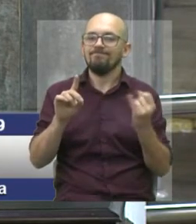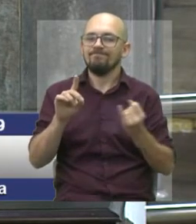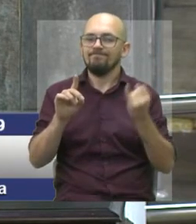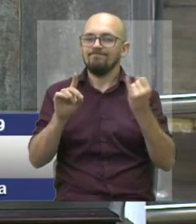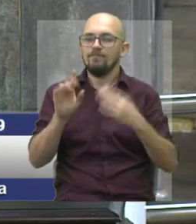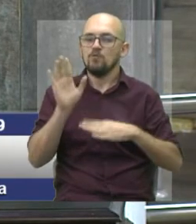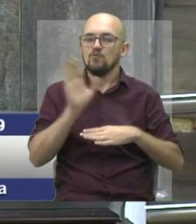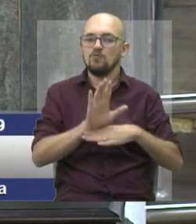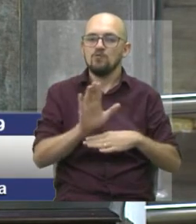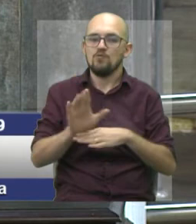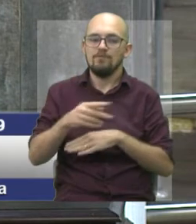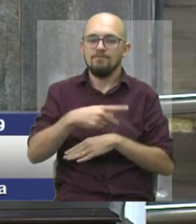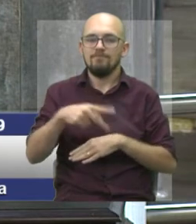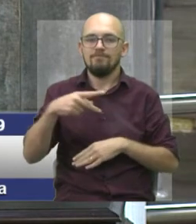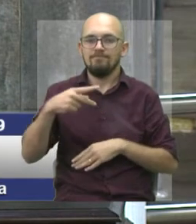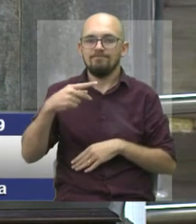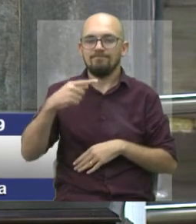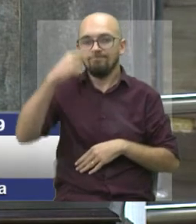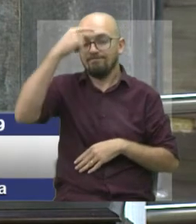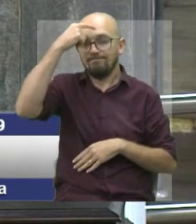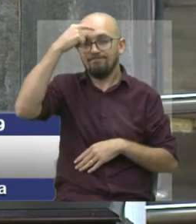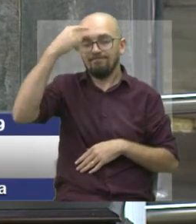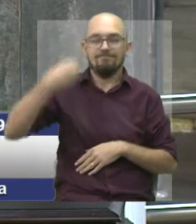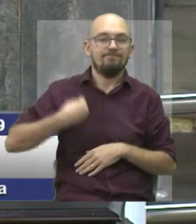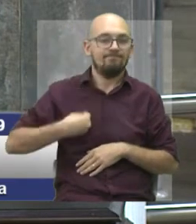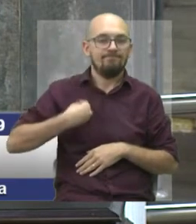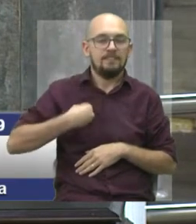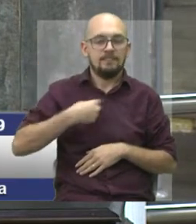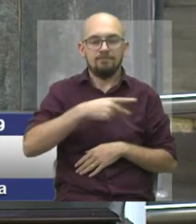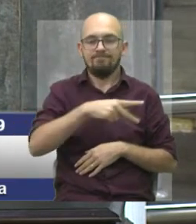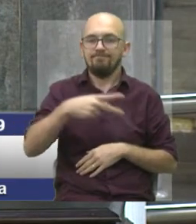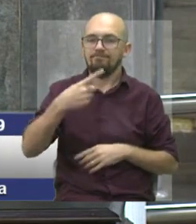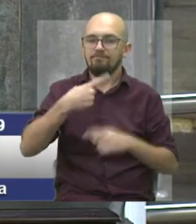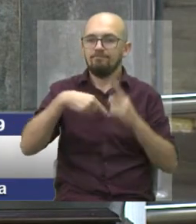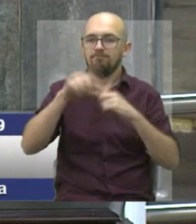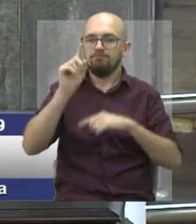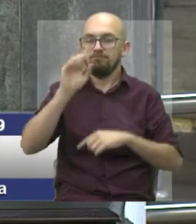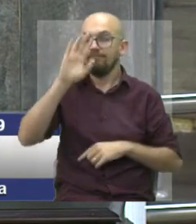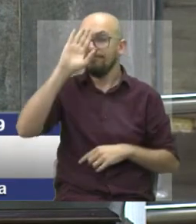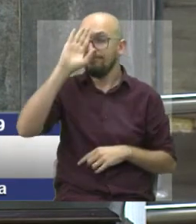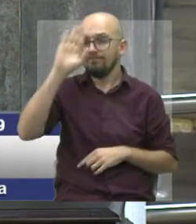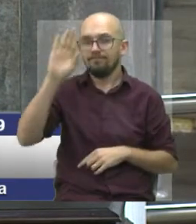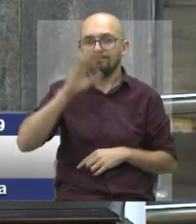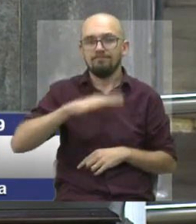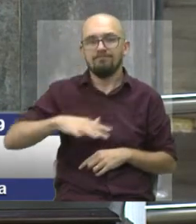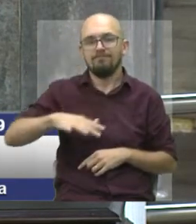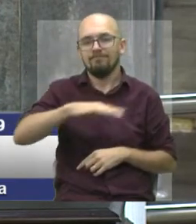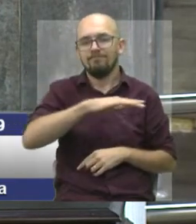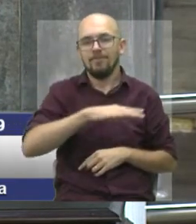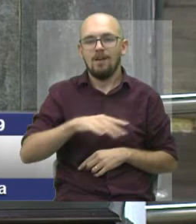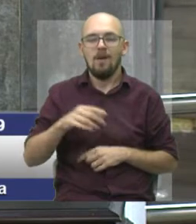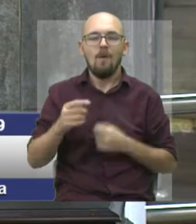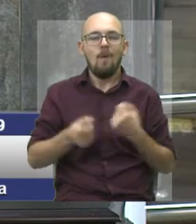na transformação, eu digo, de muitas crianças. Principalmente daquelas